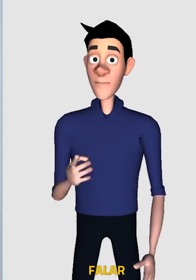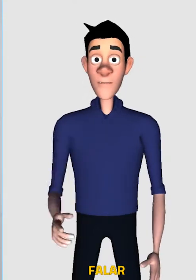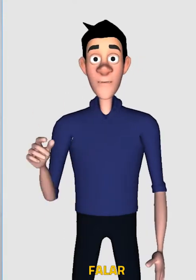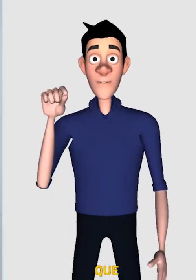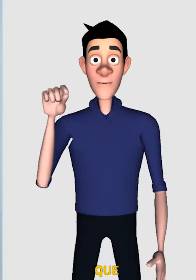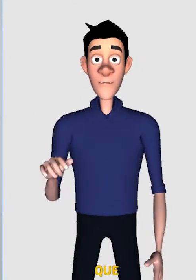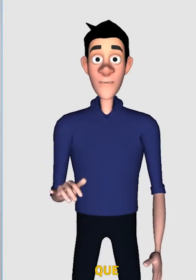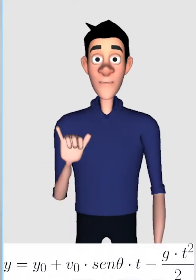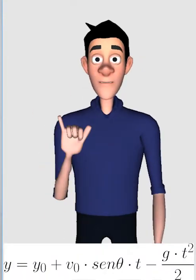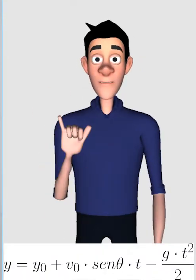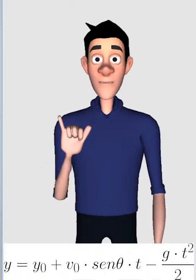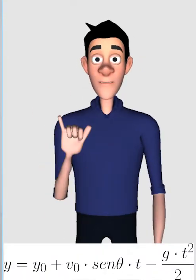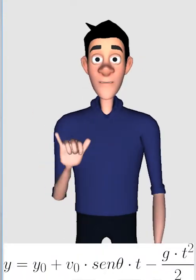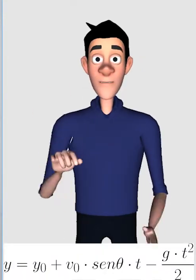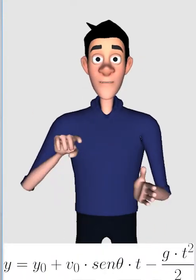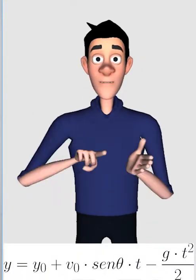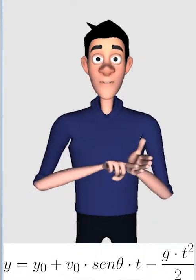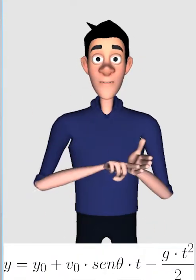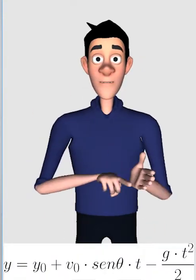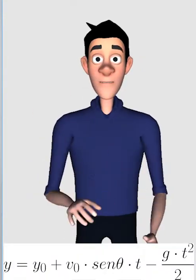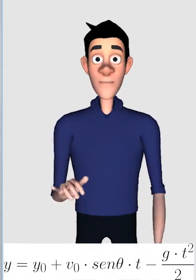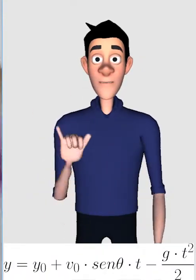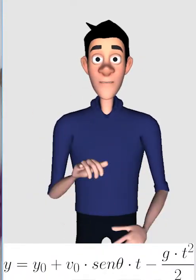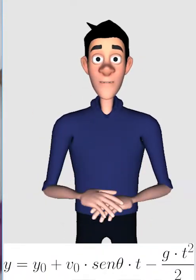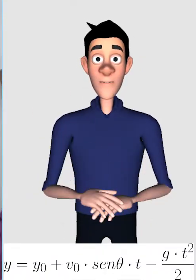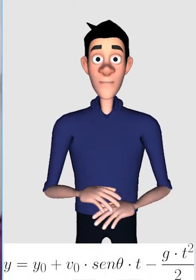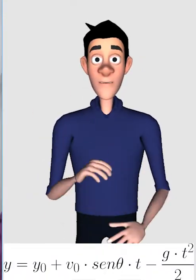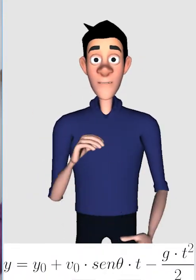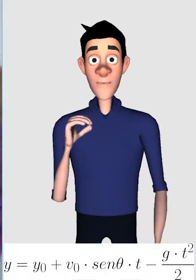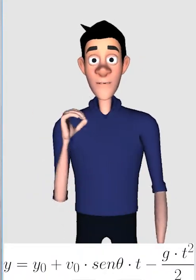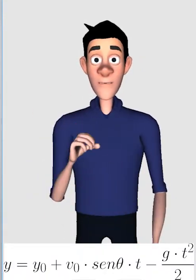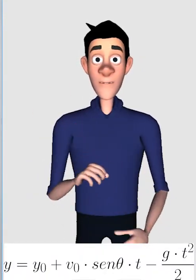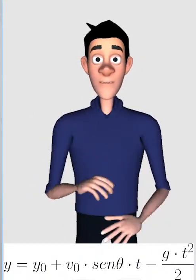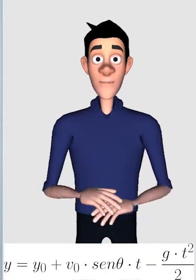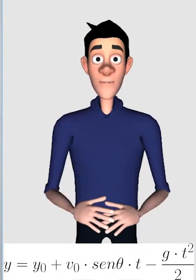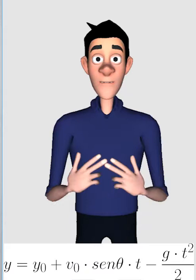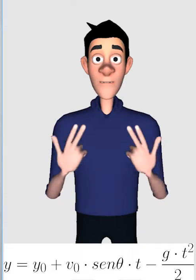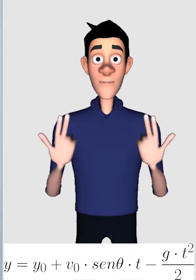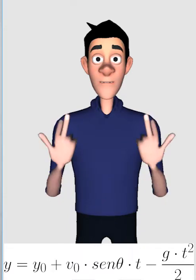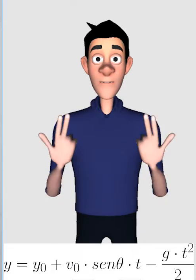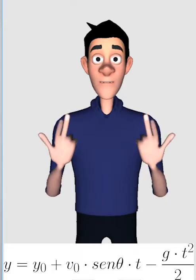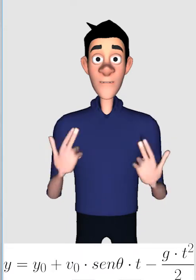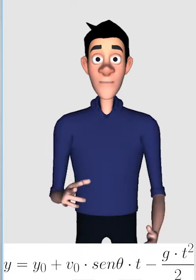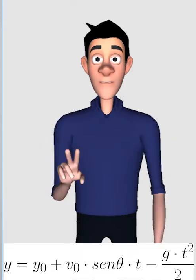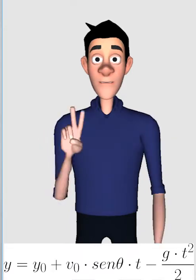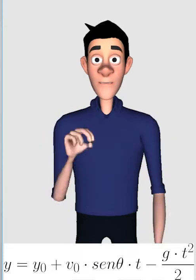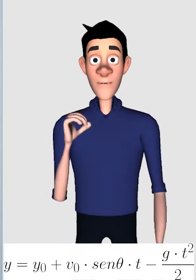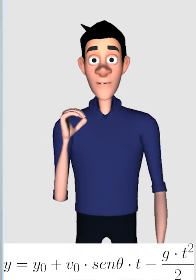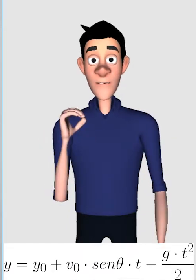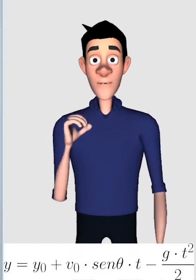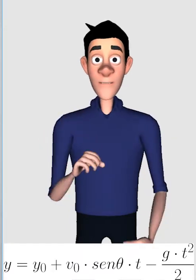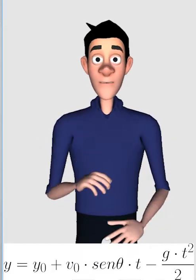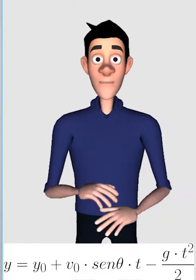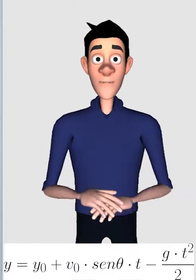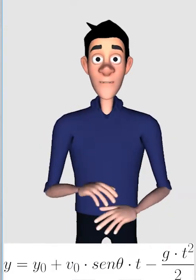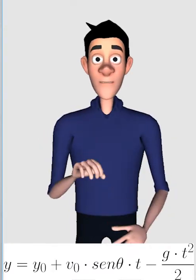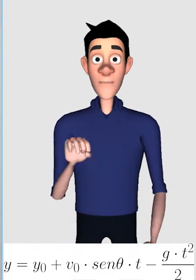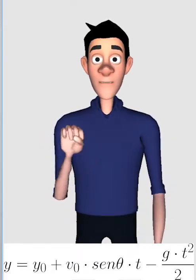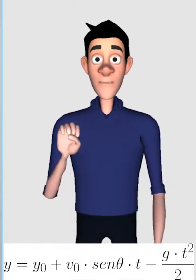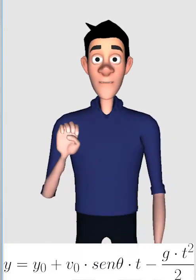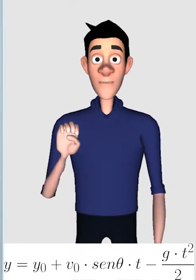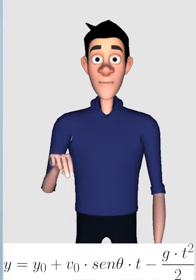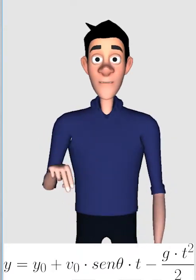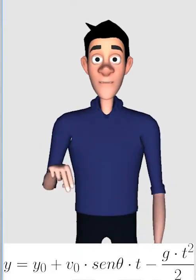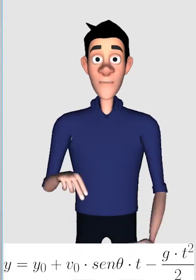y menos y0 é igual a tudo isso aqui. E y menos y0 vai ser o delta y, então ele sai